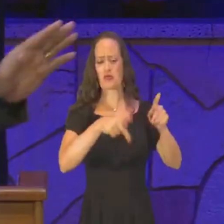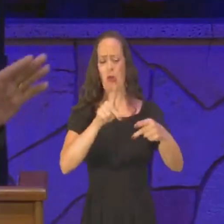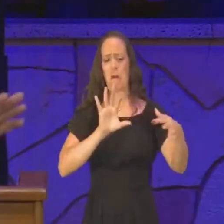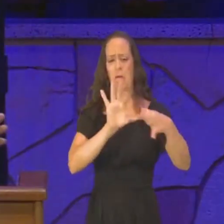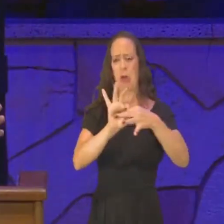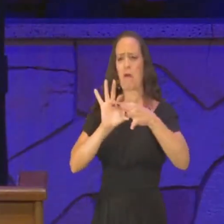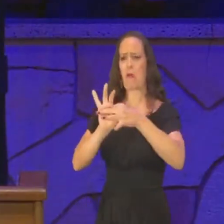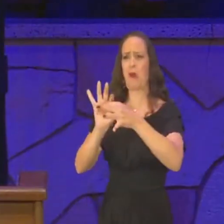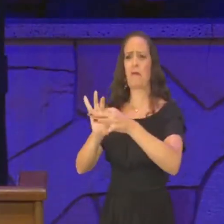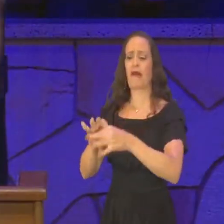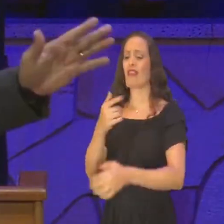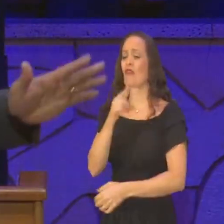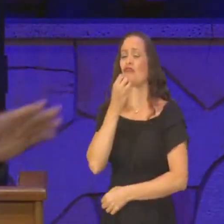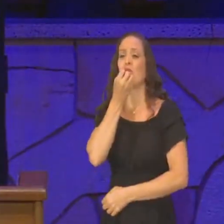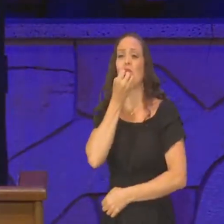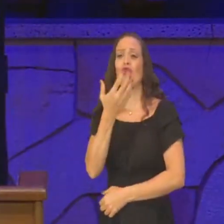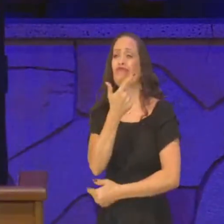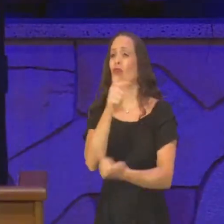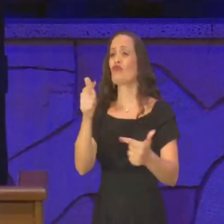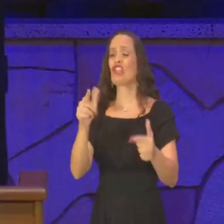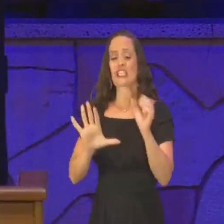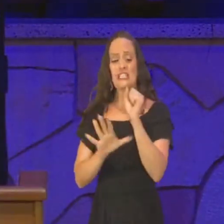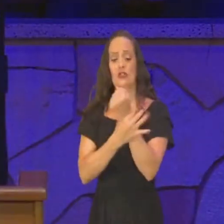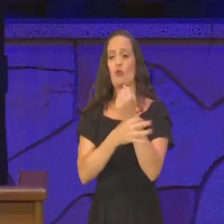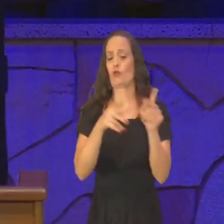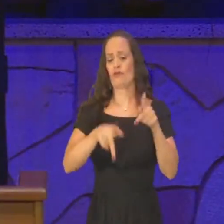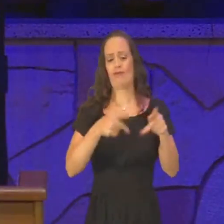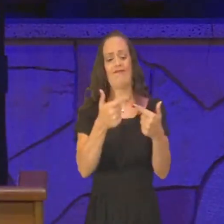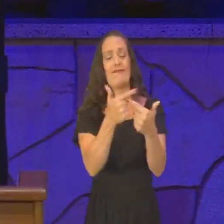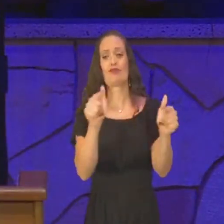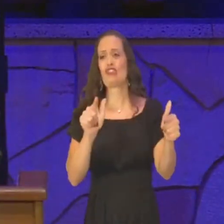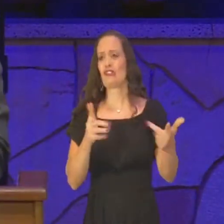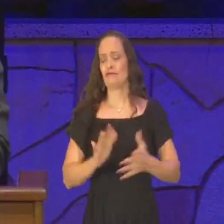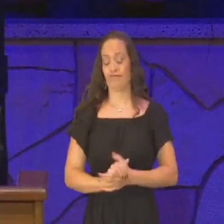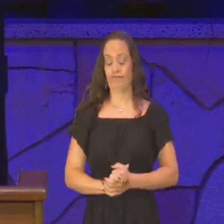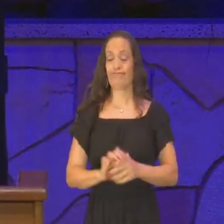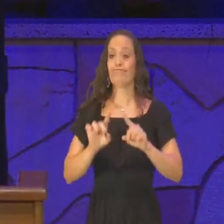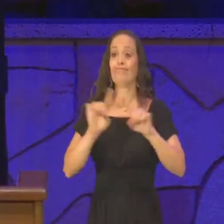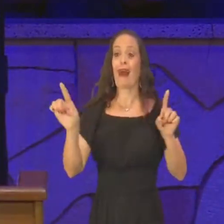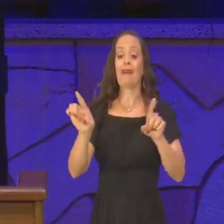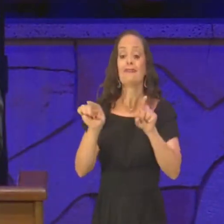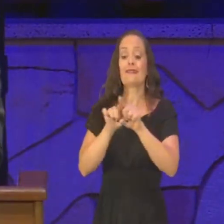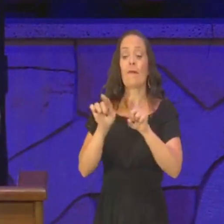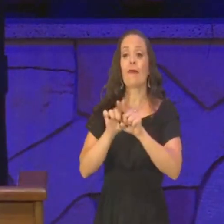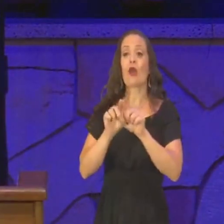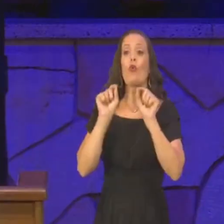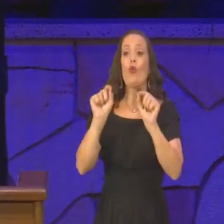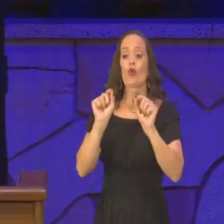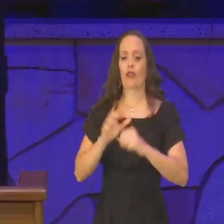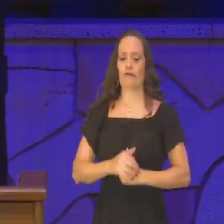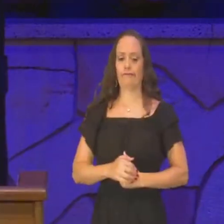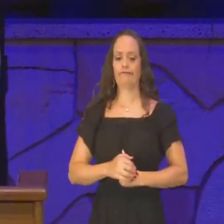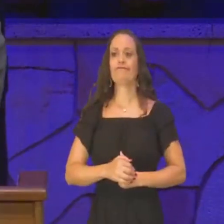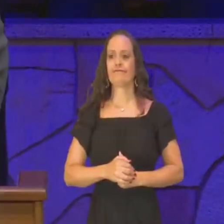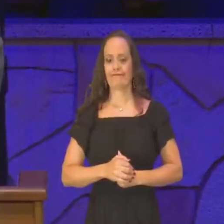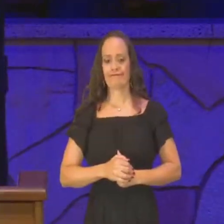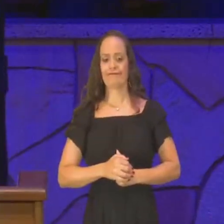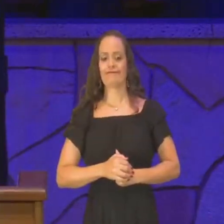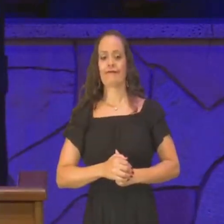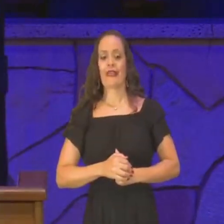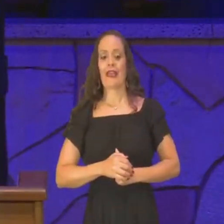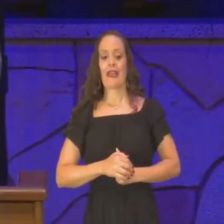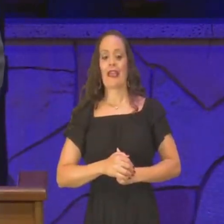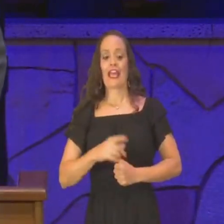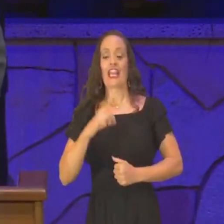a prosperidade nem para a segurança do povo, mas principalmente porque ele levou o povo de Deus